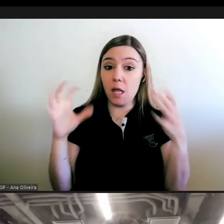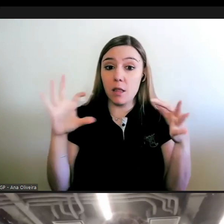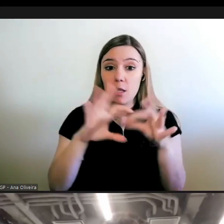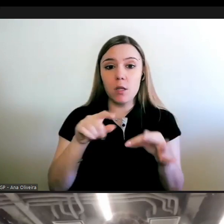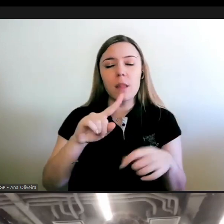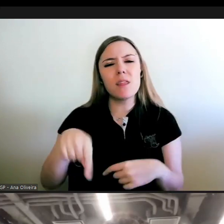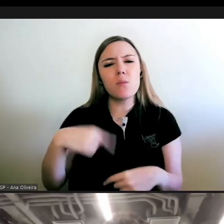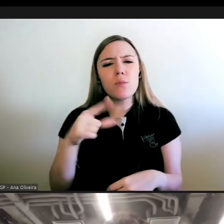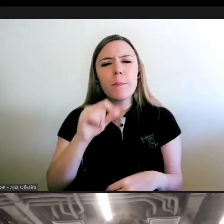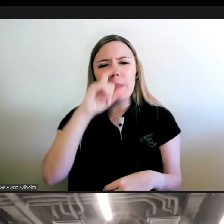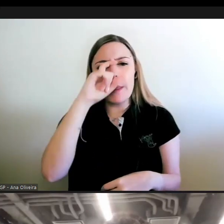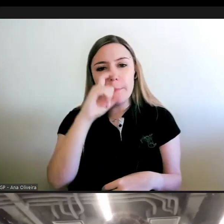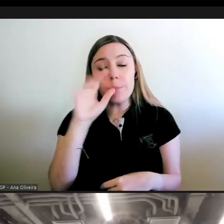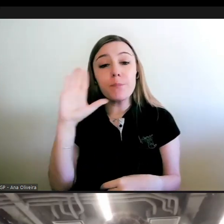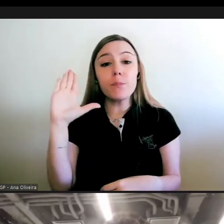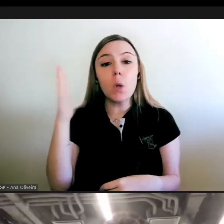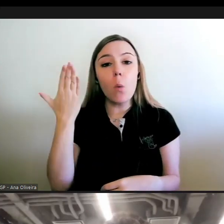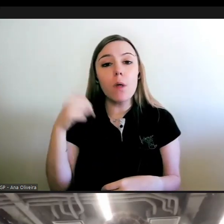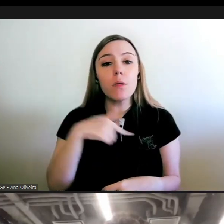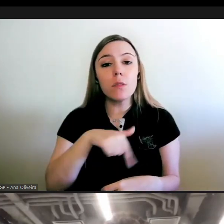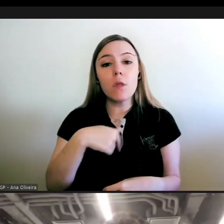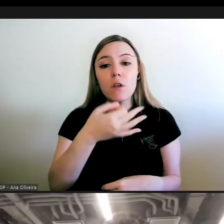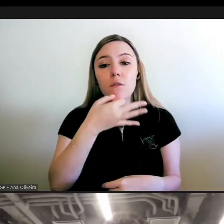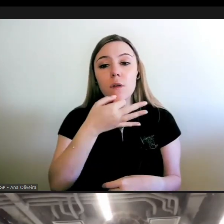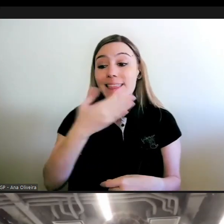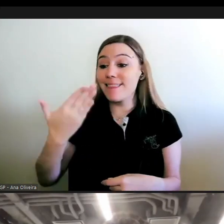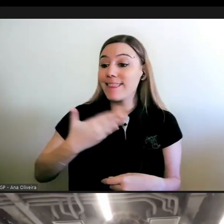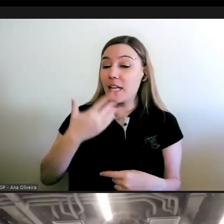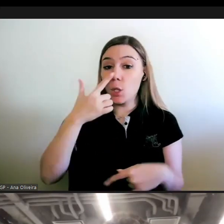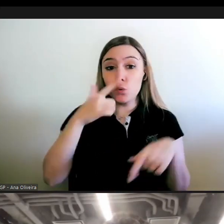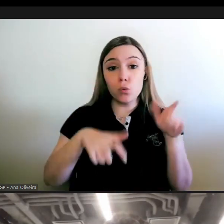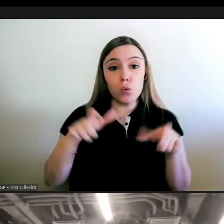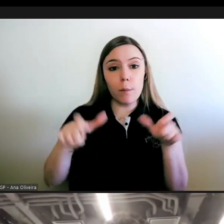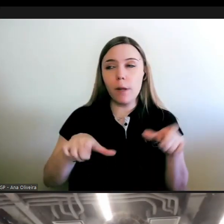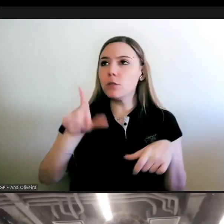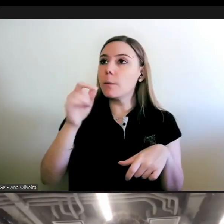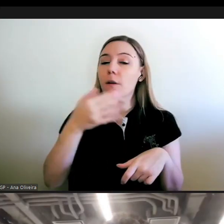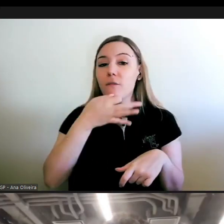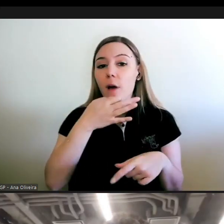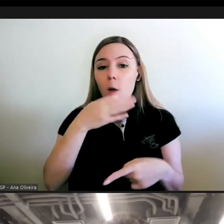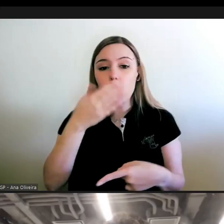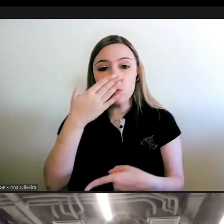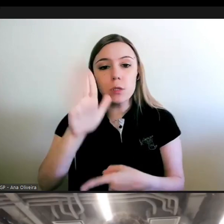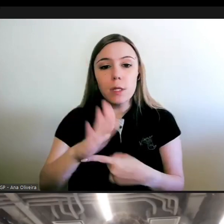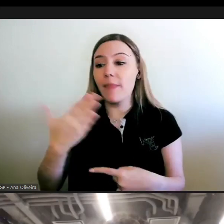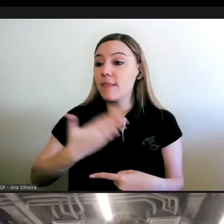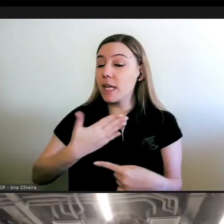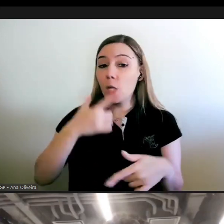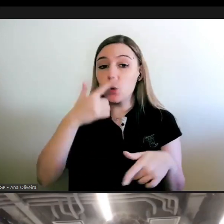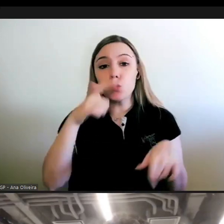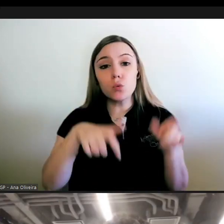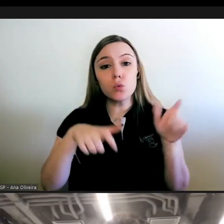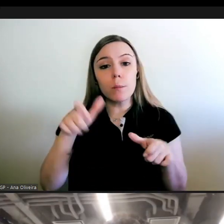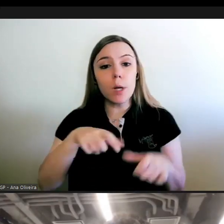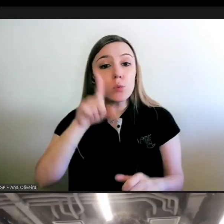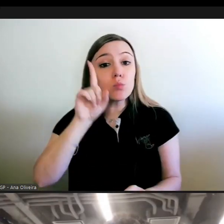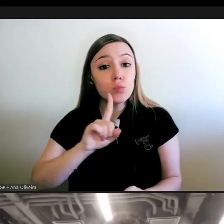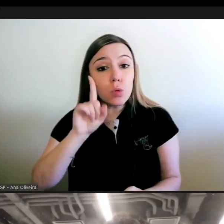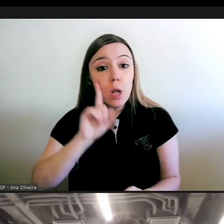lembrar que quando nós falamos de direitos humanos e falamos, por exemplo, de direitos humanos das